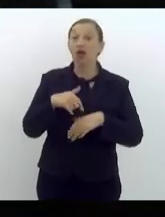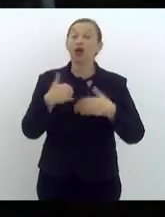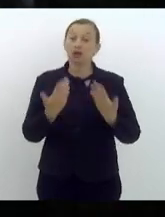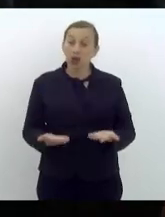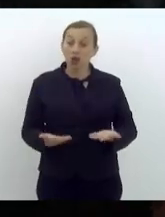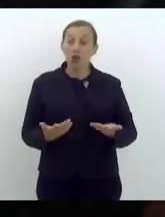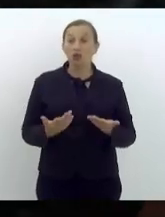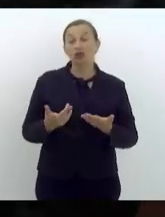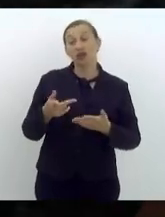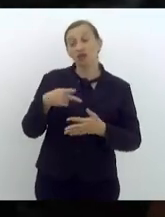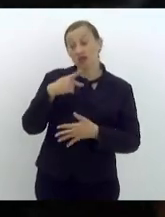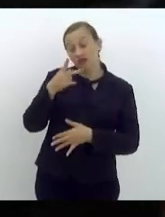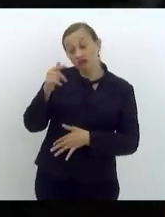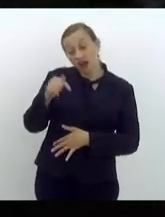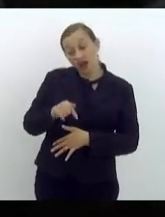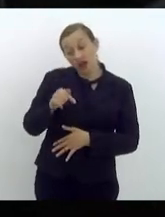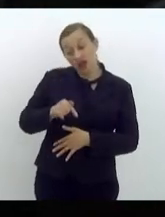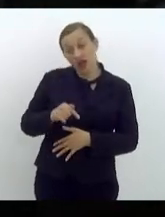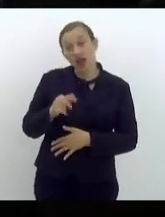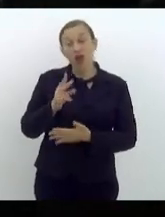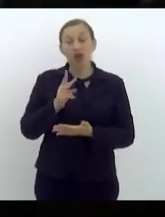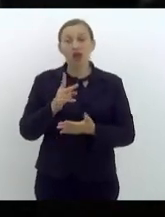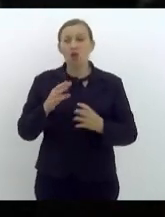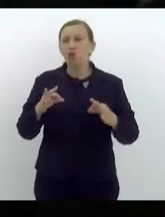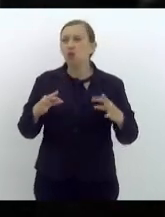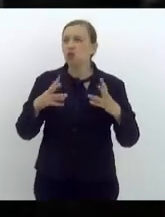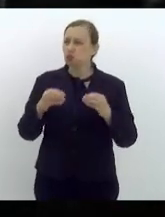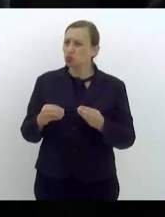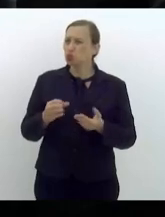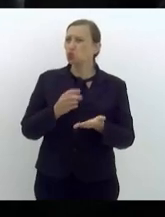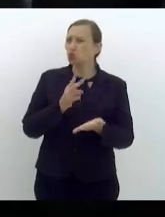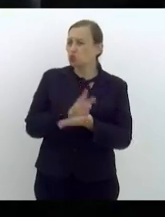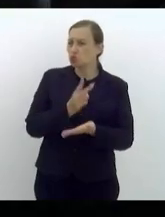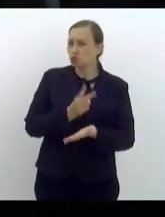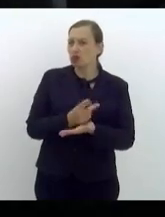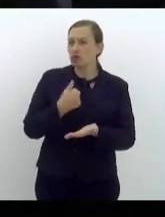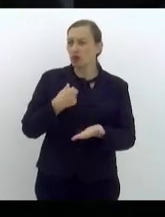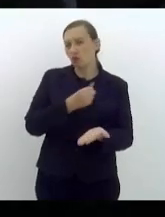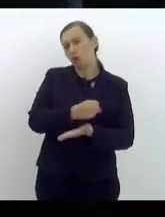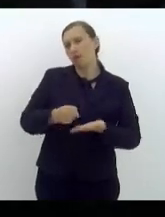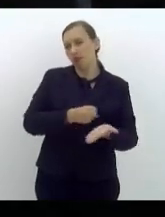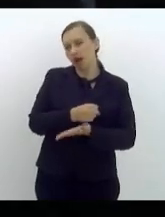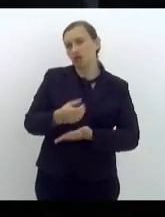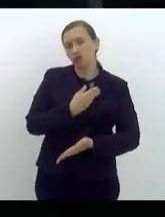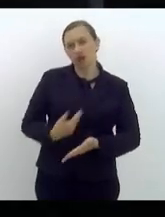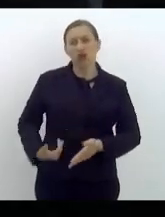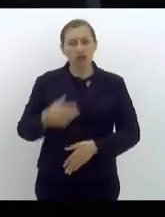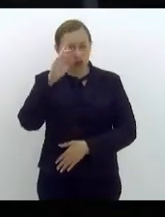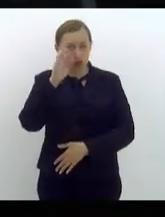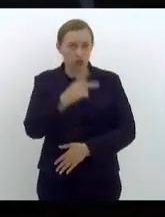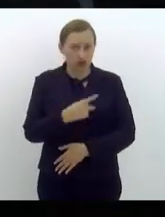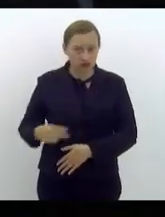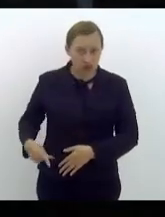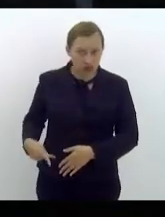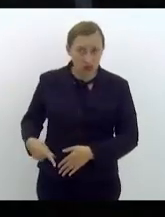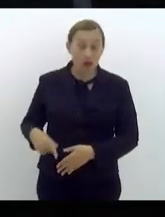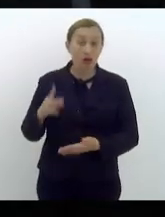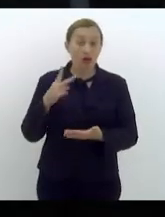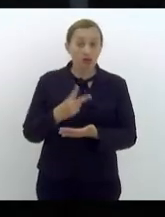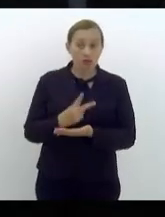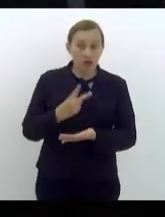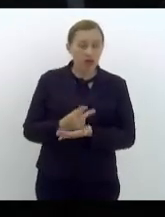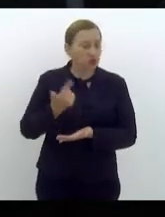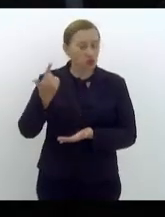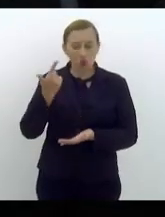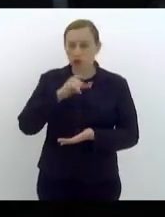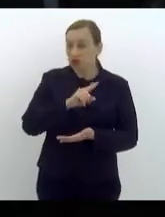protesto e, apesar de tudo, como sou da base do governo, presidente, apesar de não ter conseguido